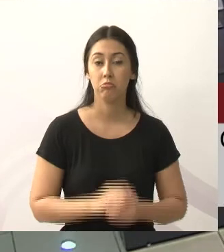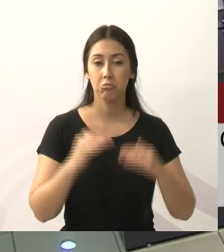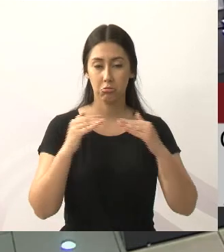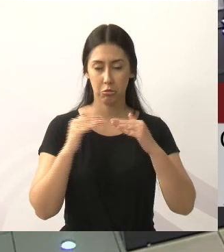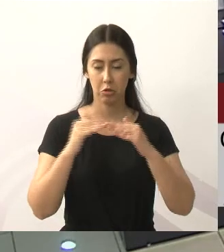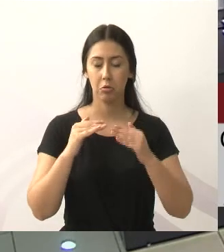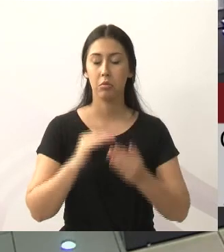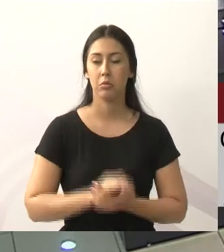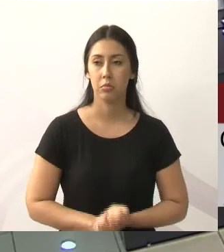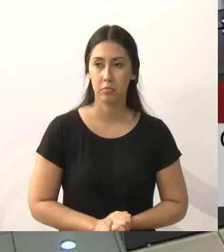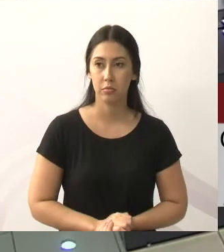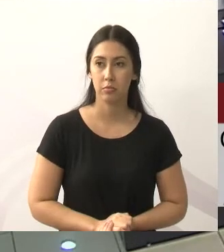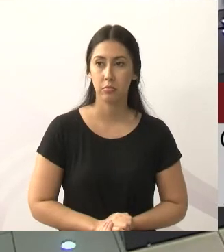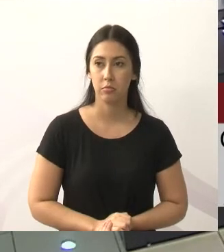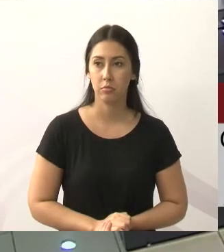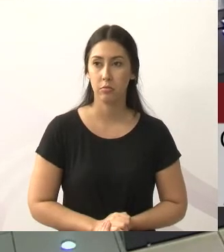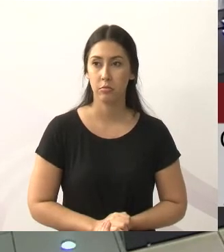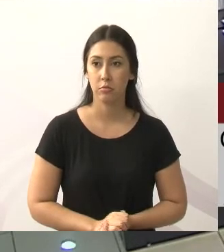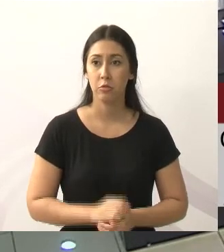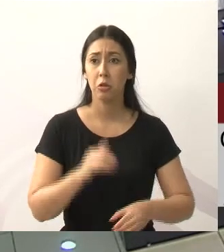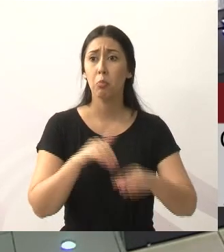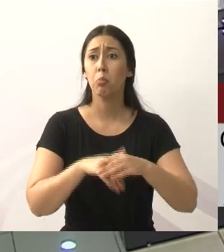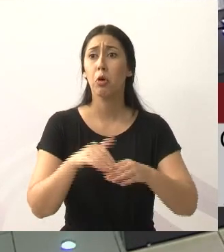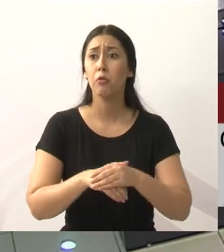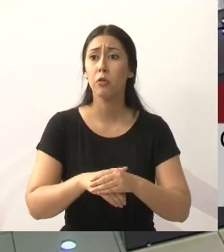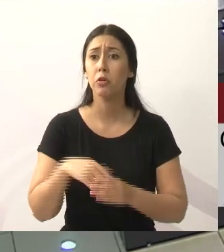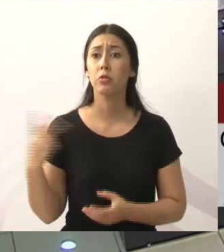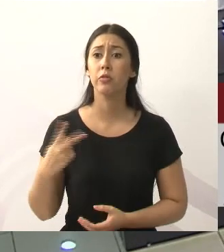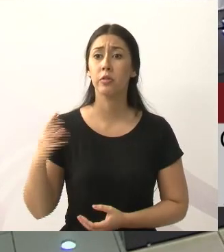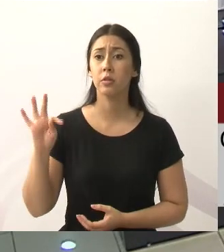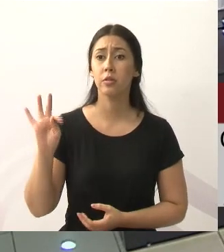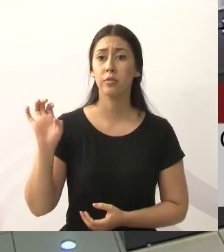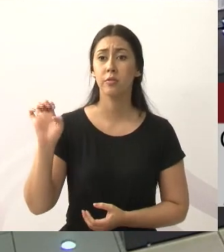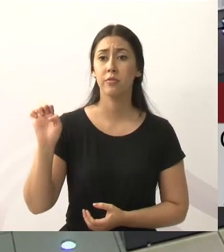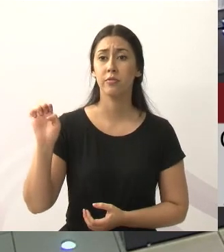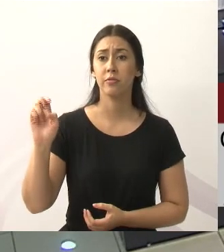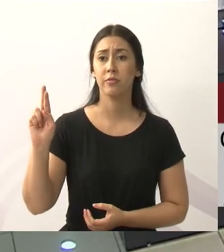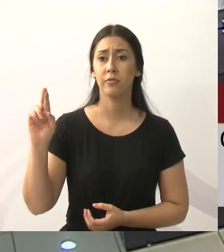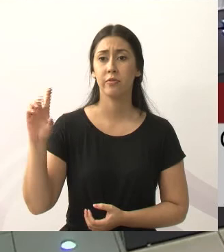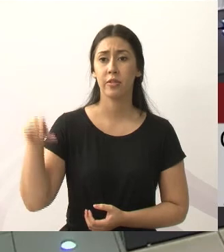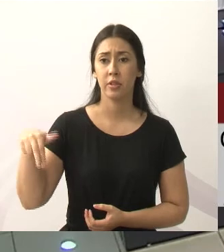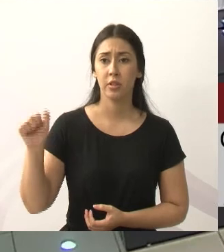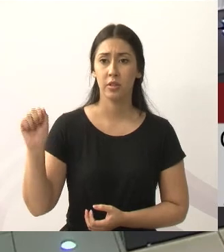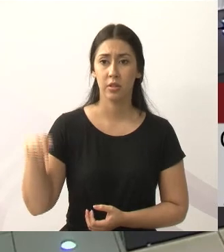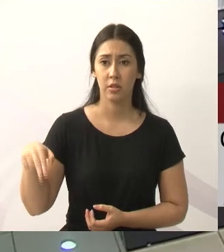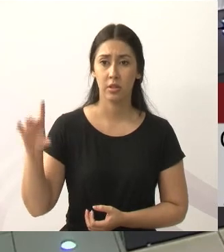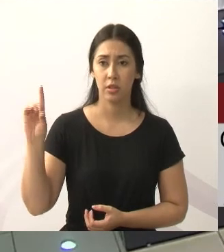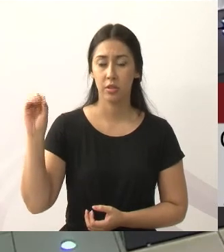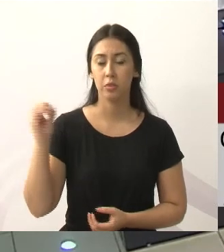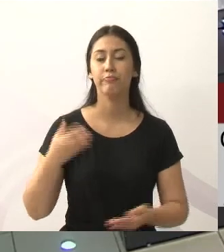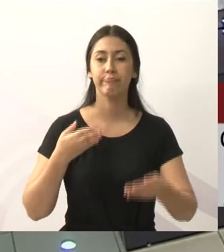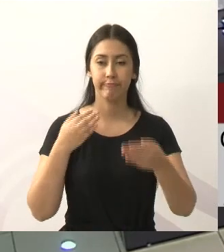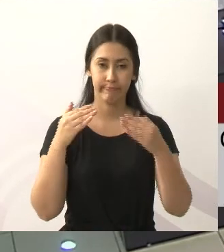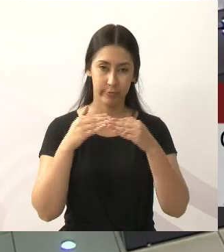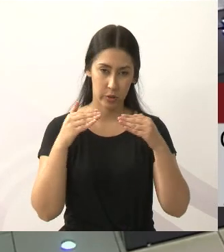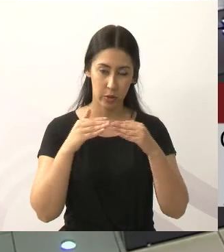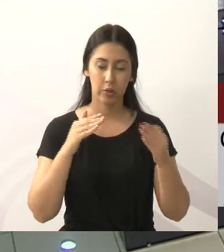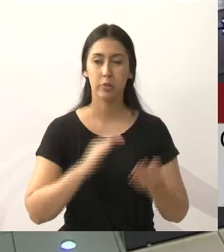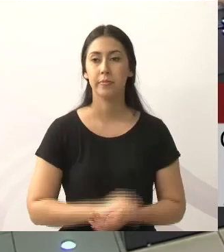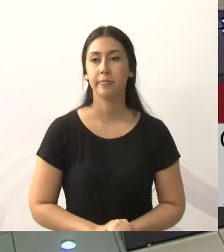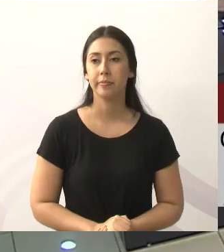Favorável. Como vota o vereador Fernando da Ótica Original? Favorável.